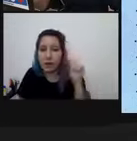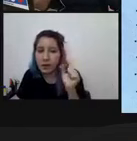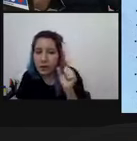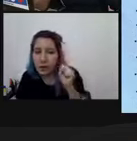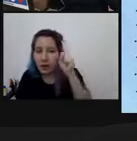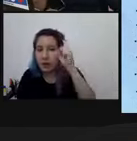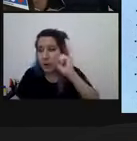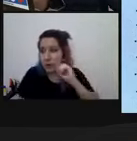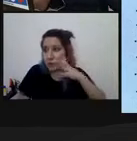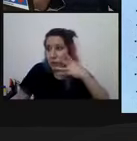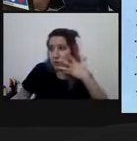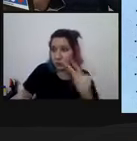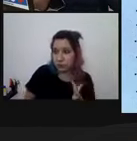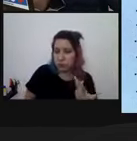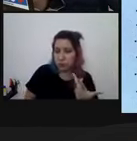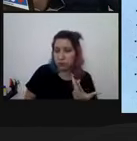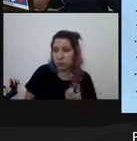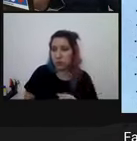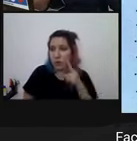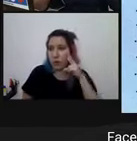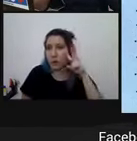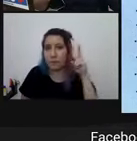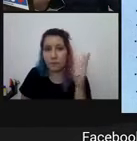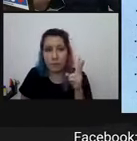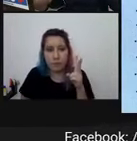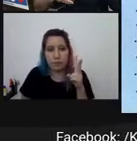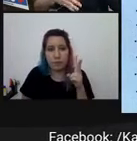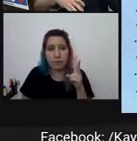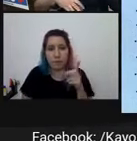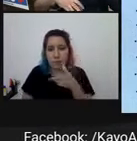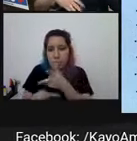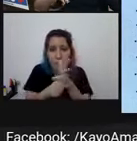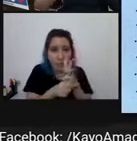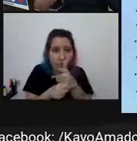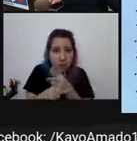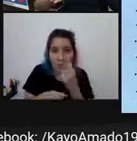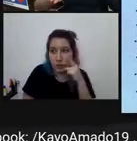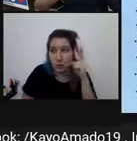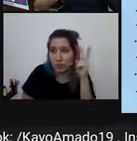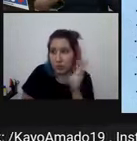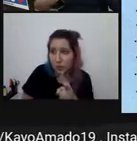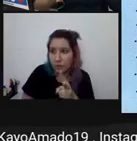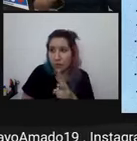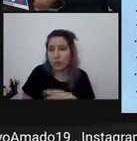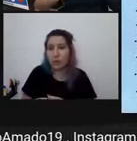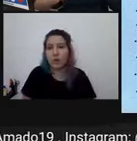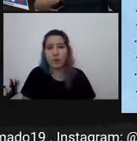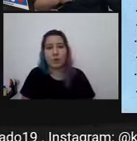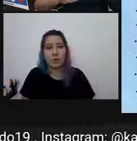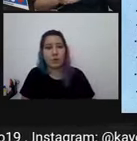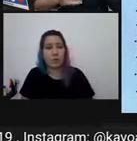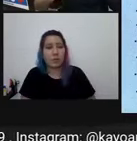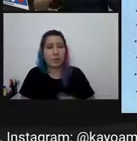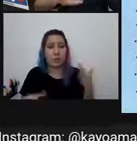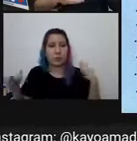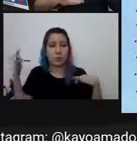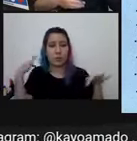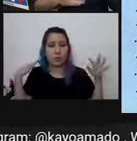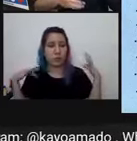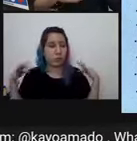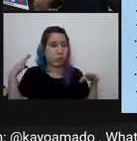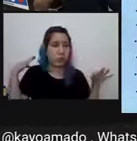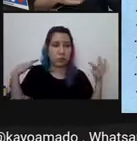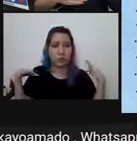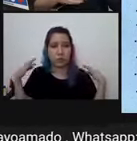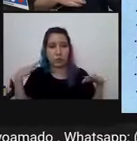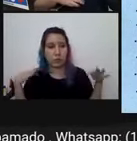o Bruno, no vídeo dele, mostrou para a gente, inclusive, tornar todos os pontos turísticos em locais